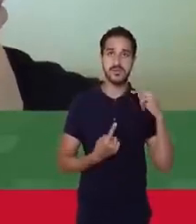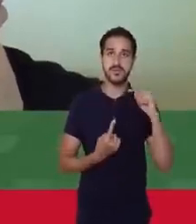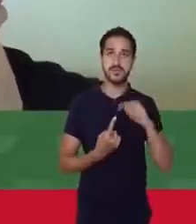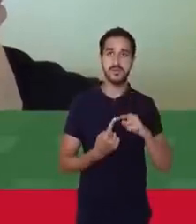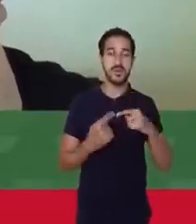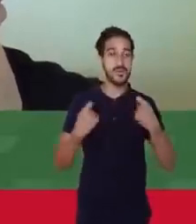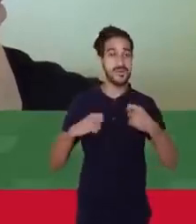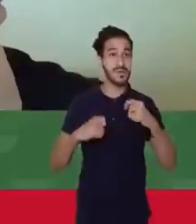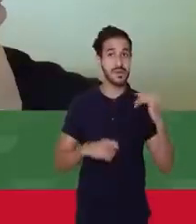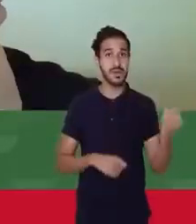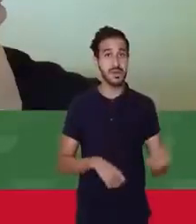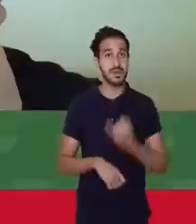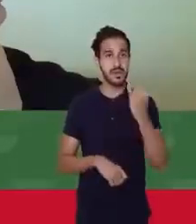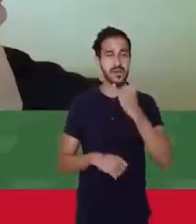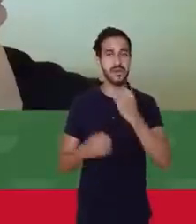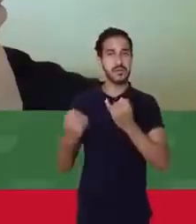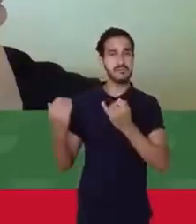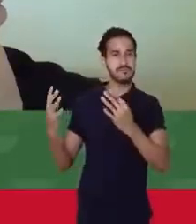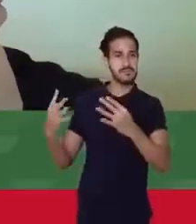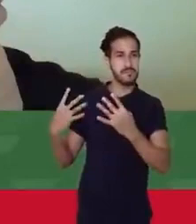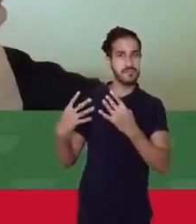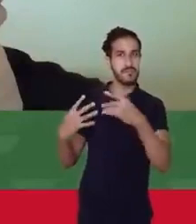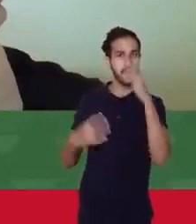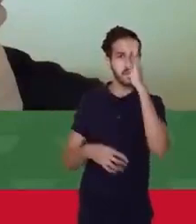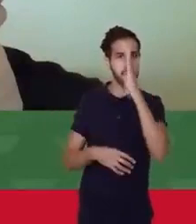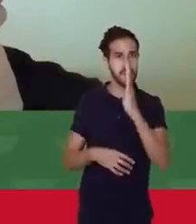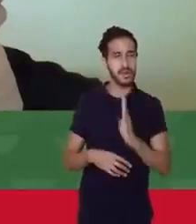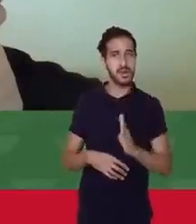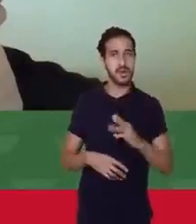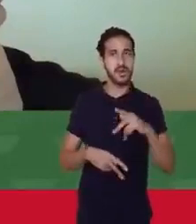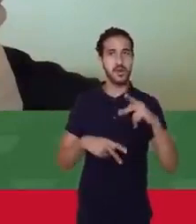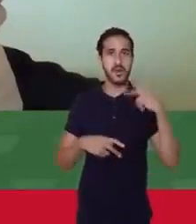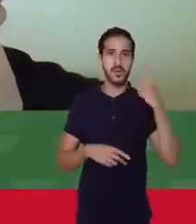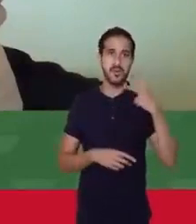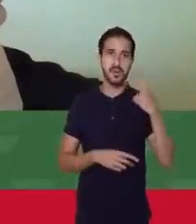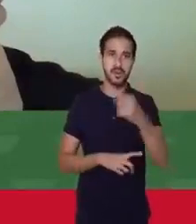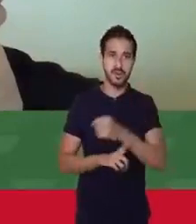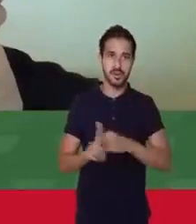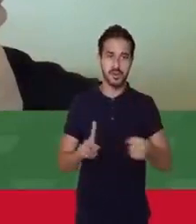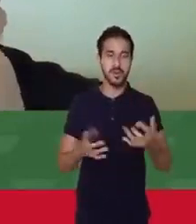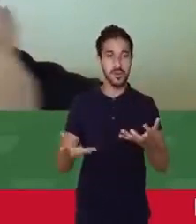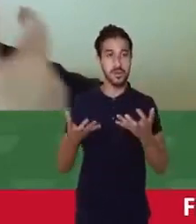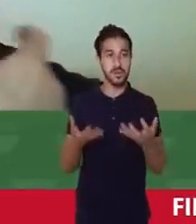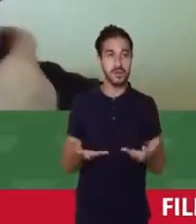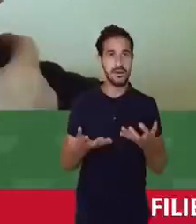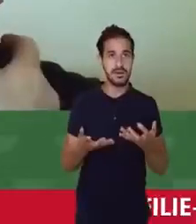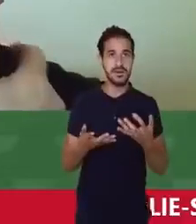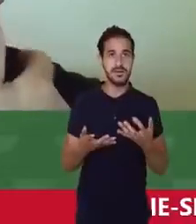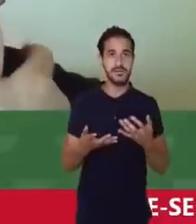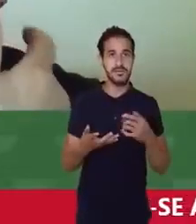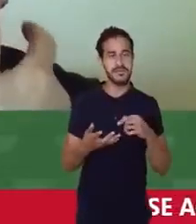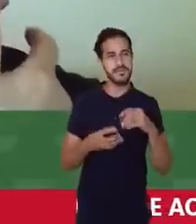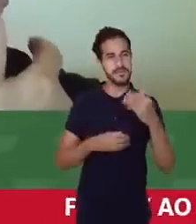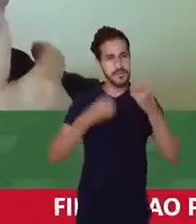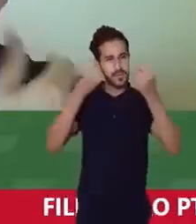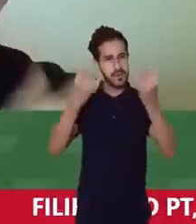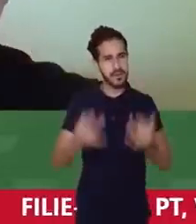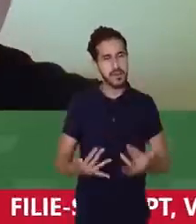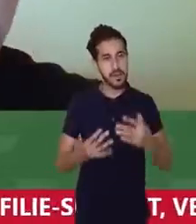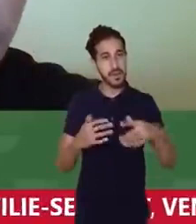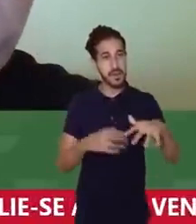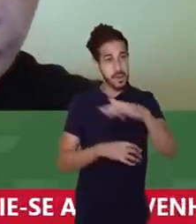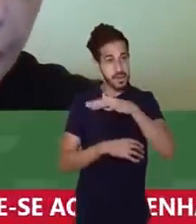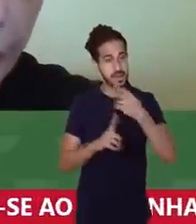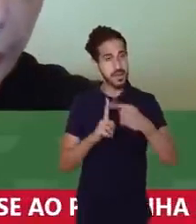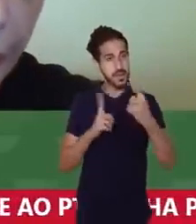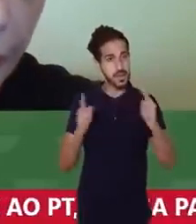exatamente pela necessidade de atrair para o Brasil e para o povo políticas sociais. Eu queria que desenvolvesse um pouco essa área,